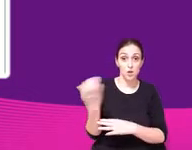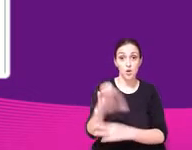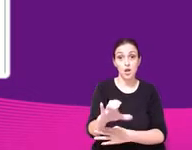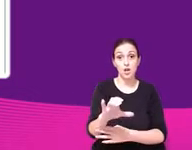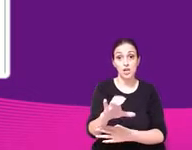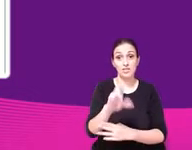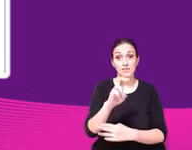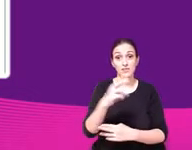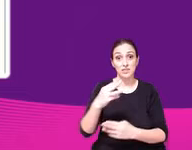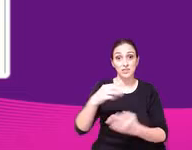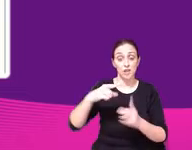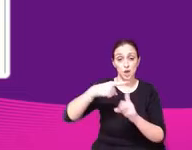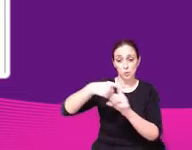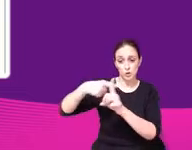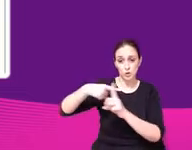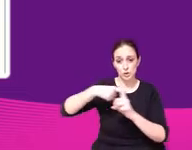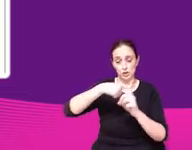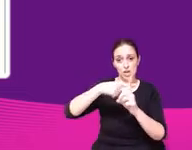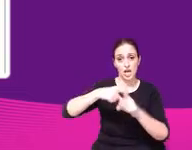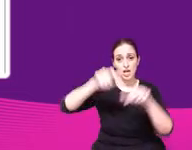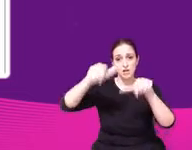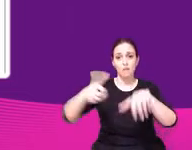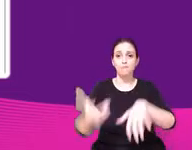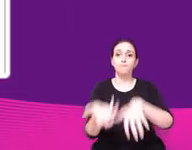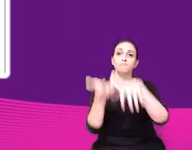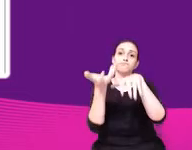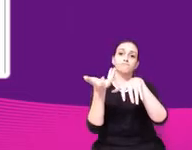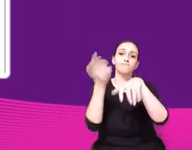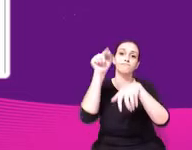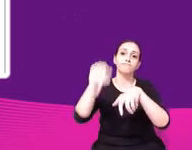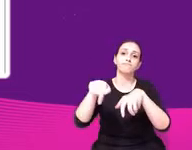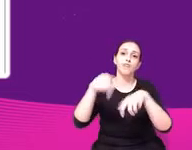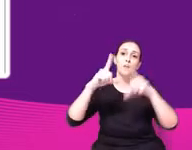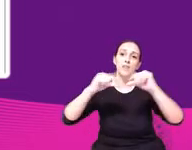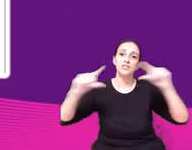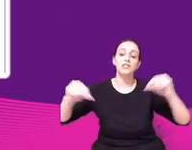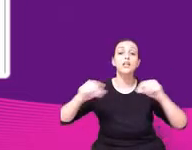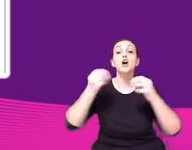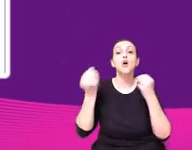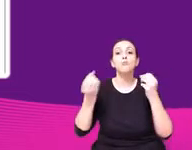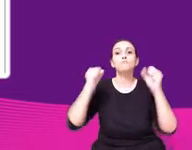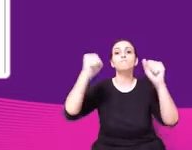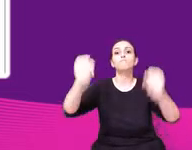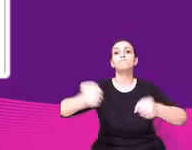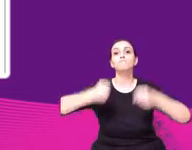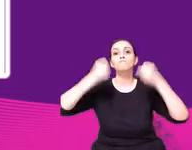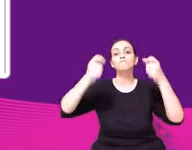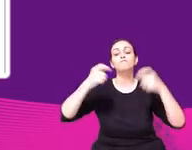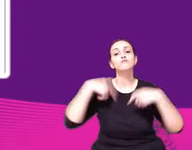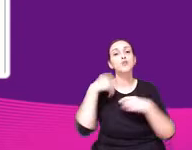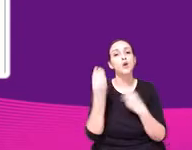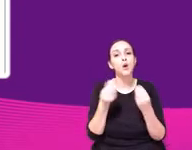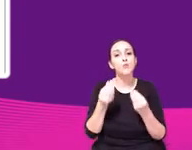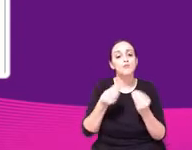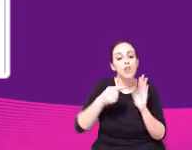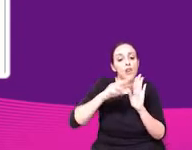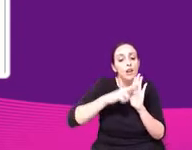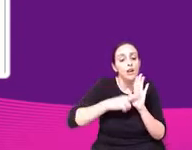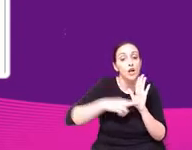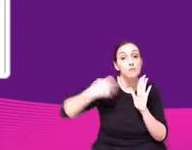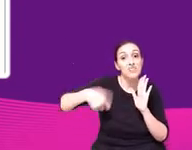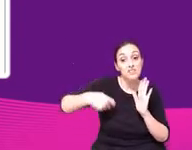nas praças dos Três Poderes em Brasília, como forma de protesto e solicitando medidas para aumentar o número de